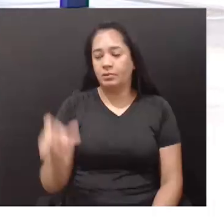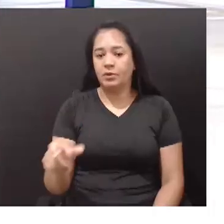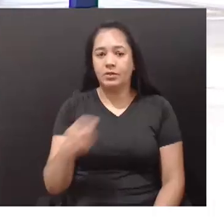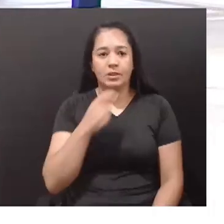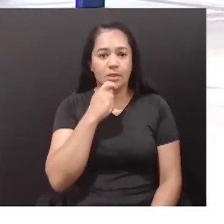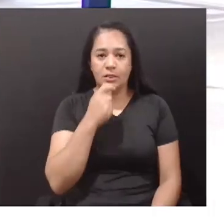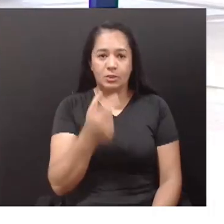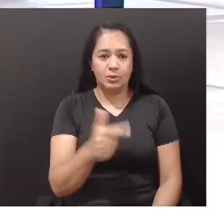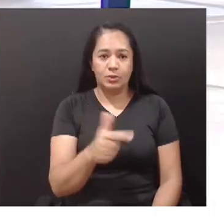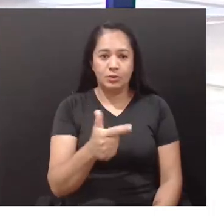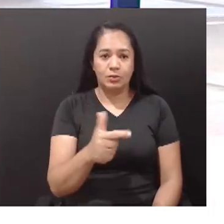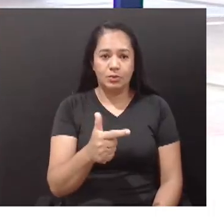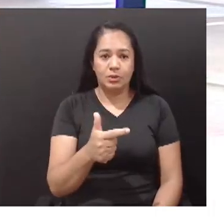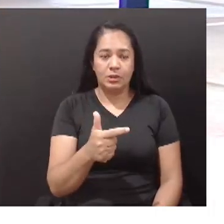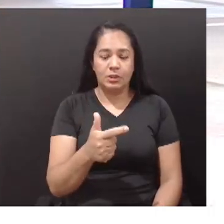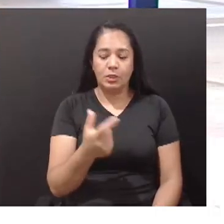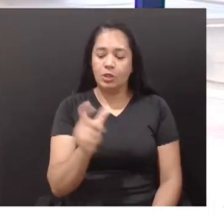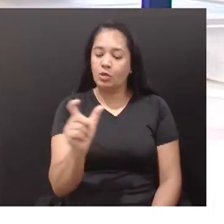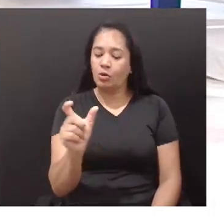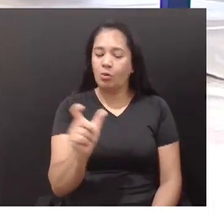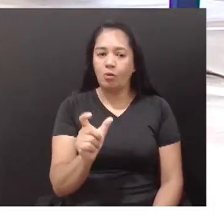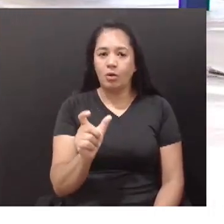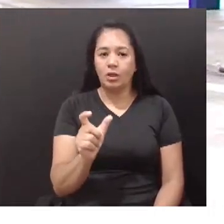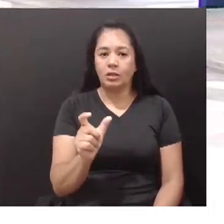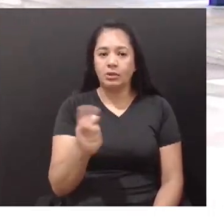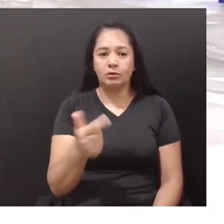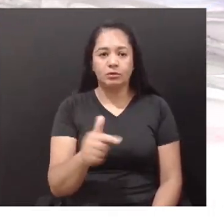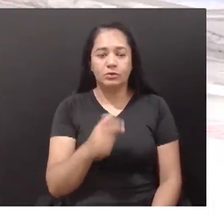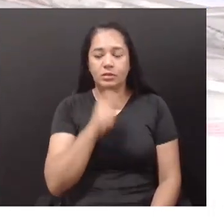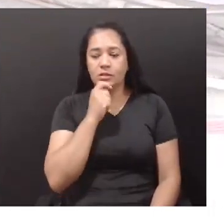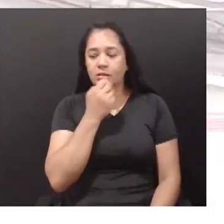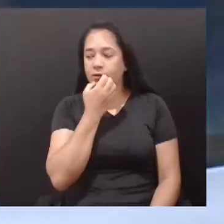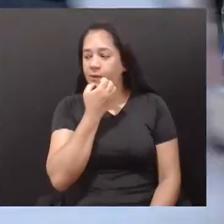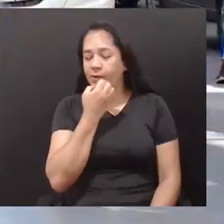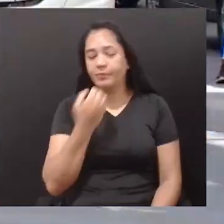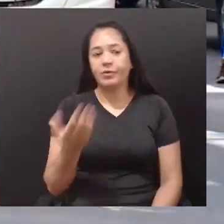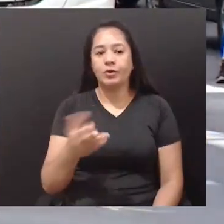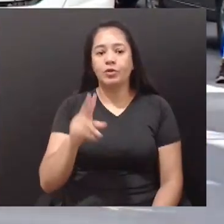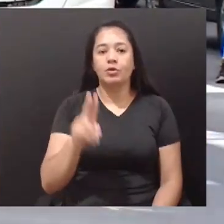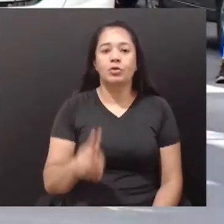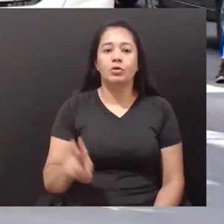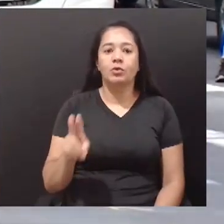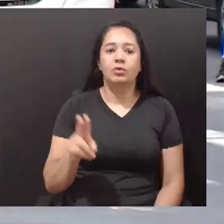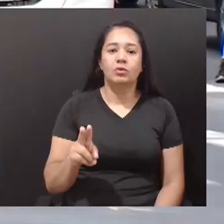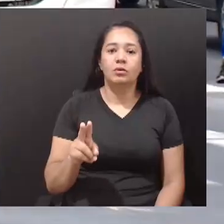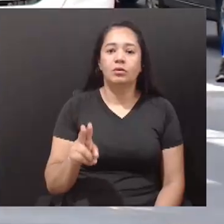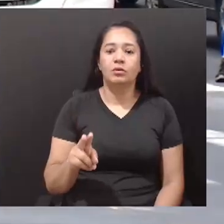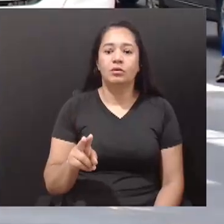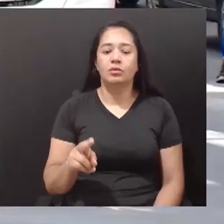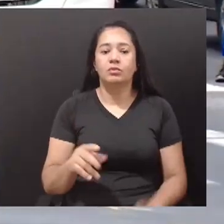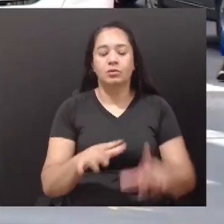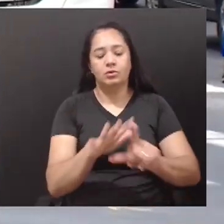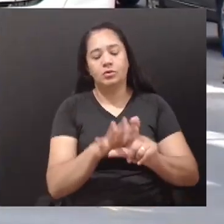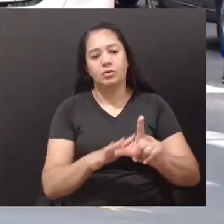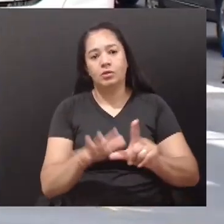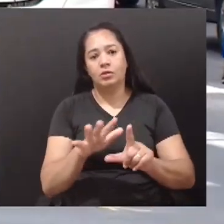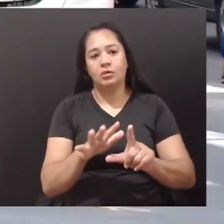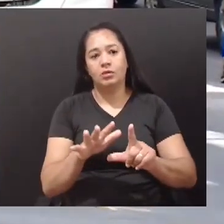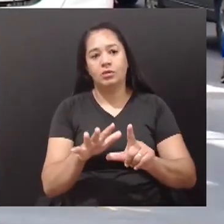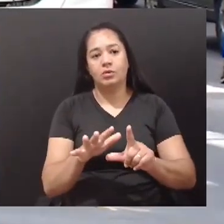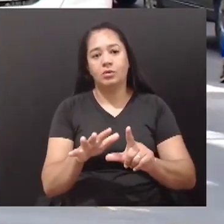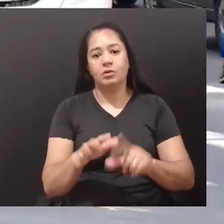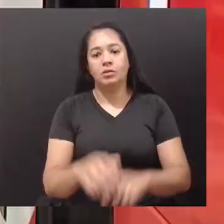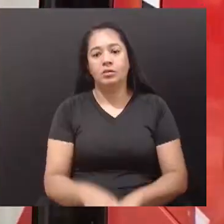bilhete único, aquela pessoa que hoje usa, por exemplo, o QR Code, essa